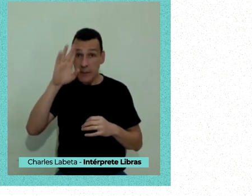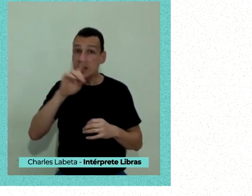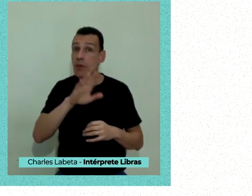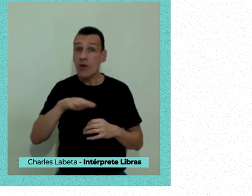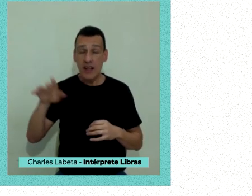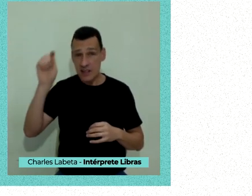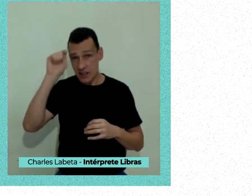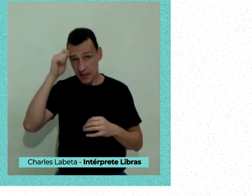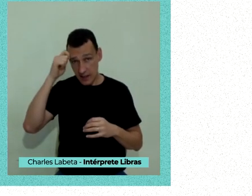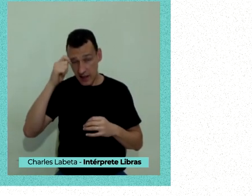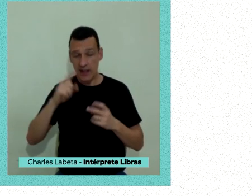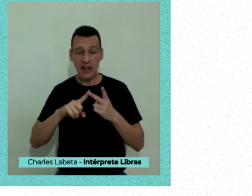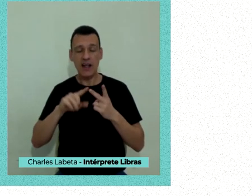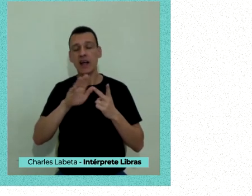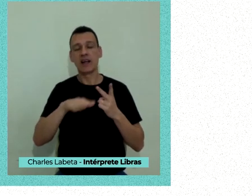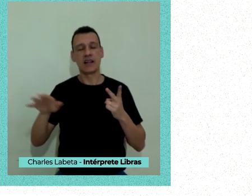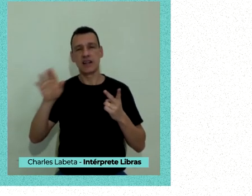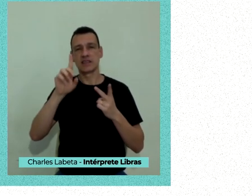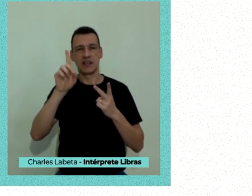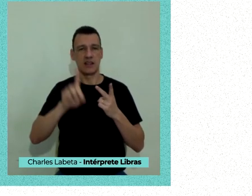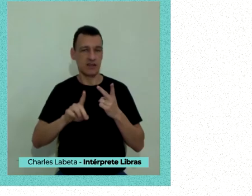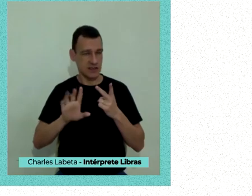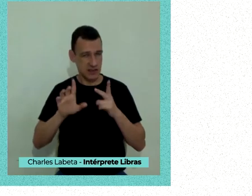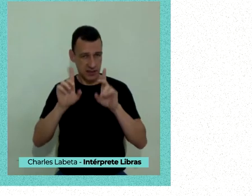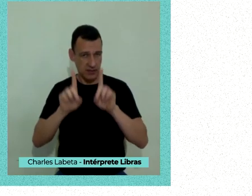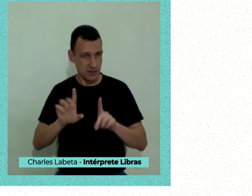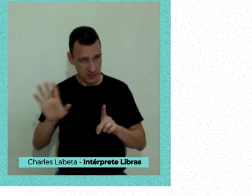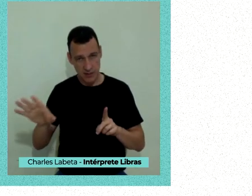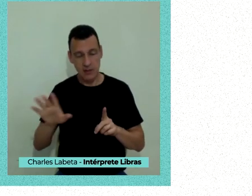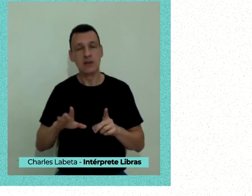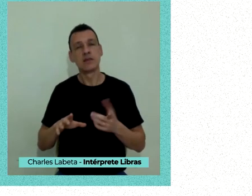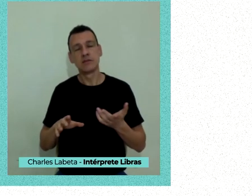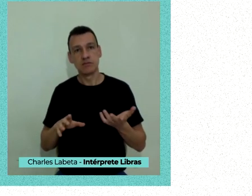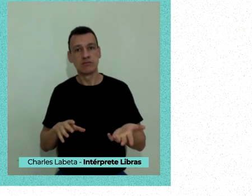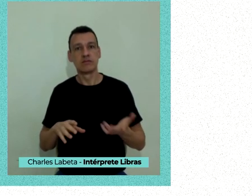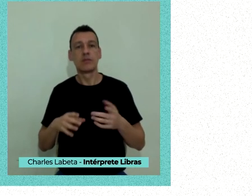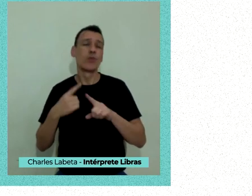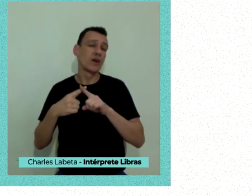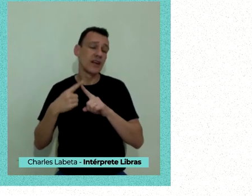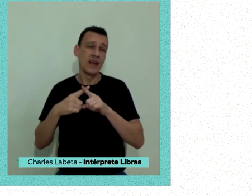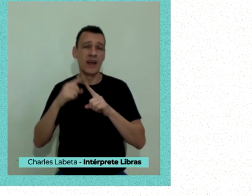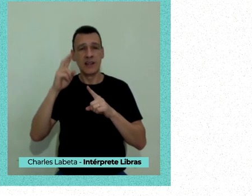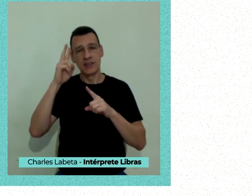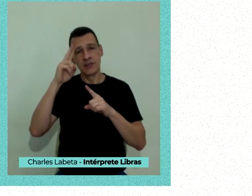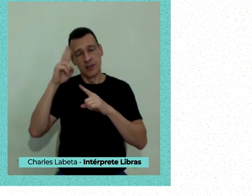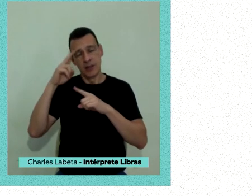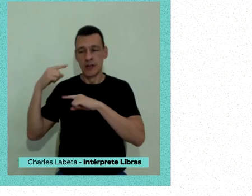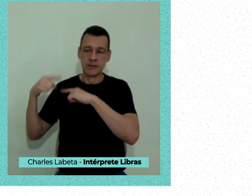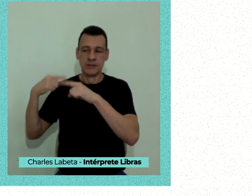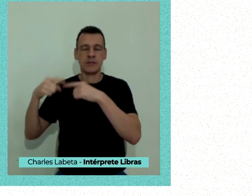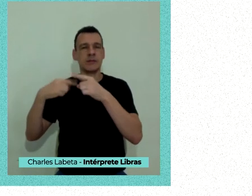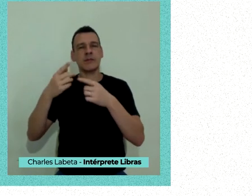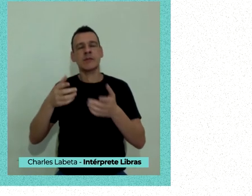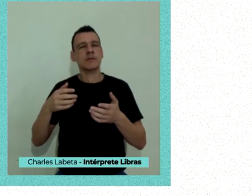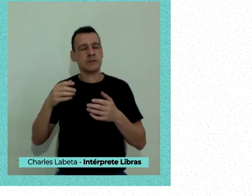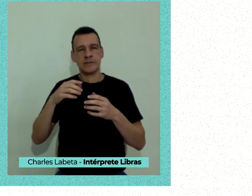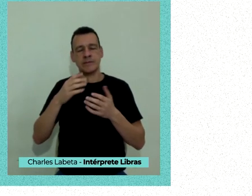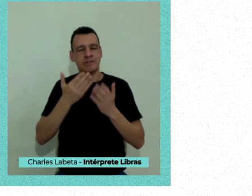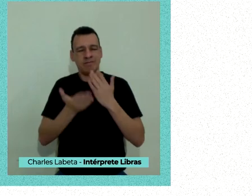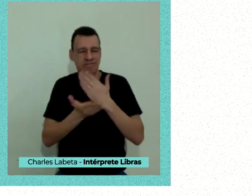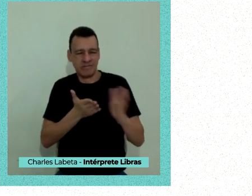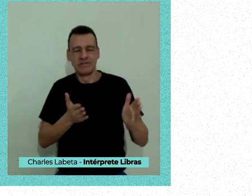as crianças com deficiência, que vêm sido historicamente as crianças excluídas dos processos